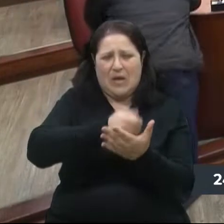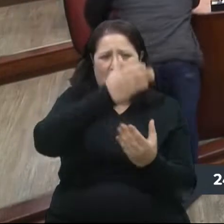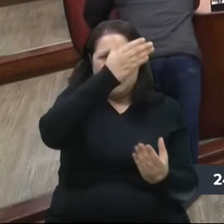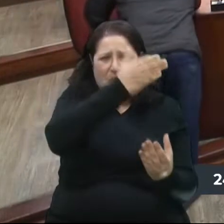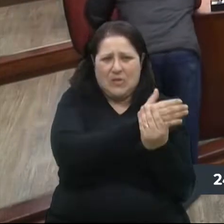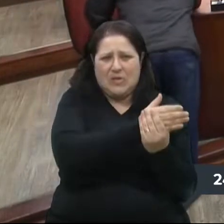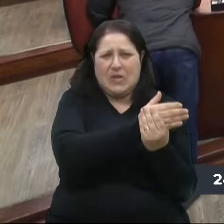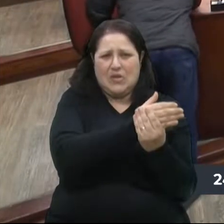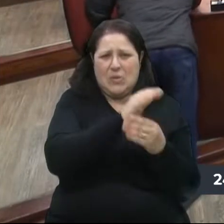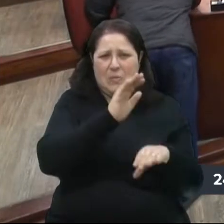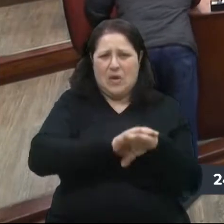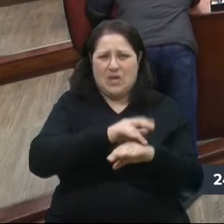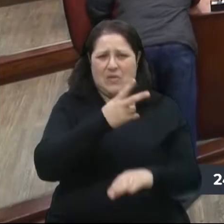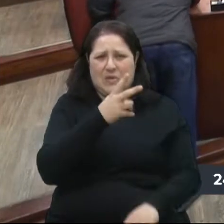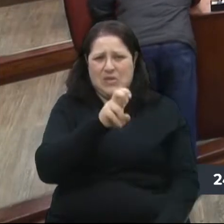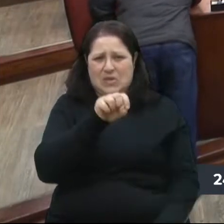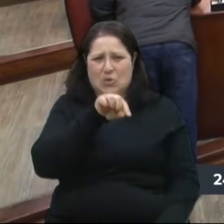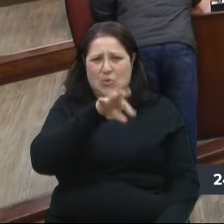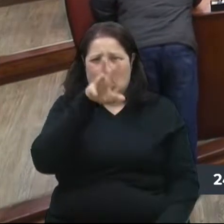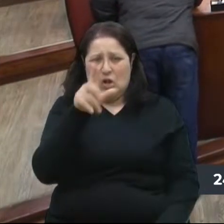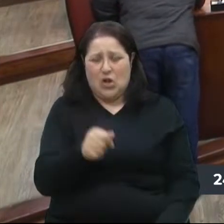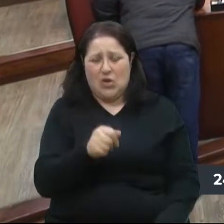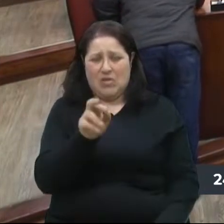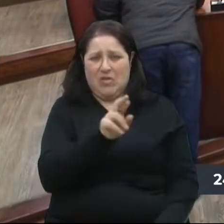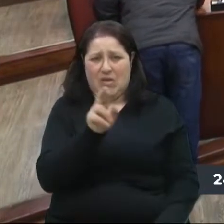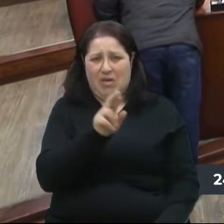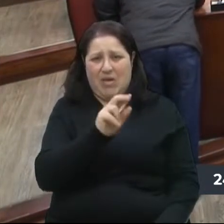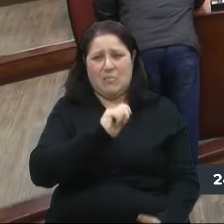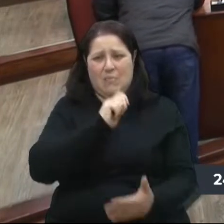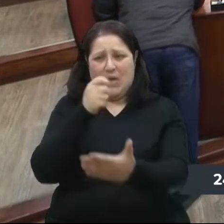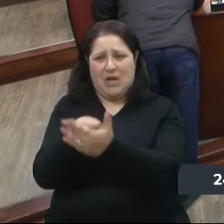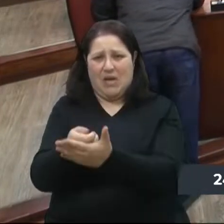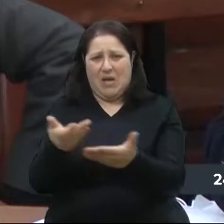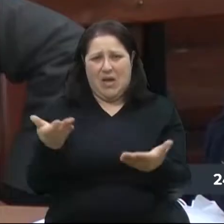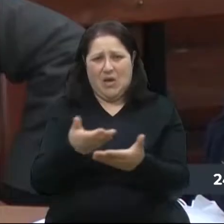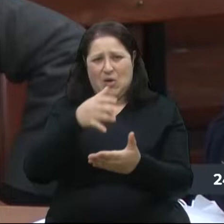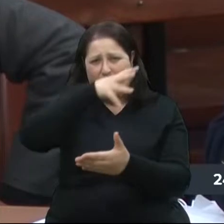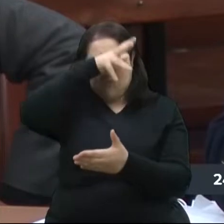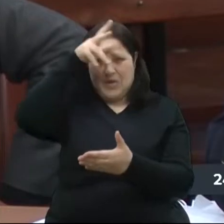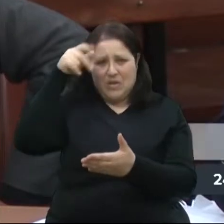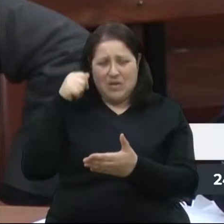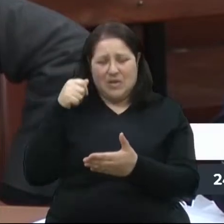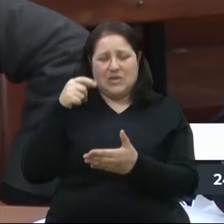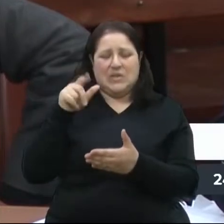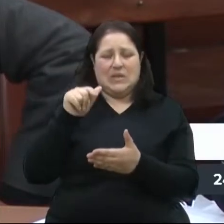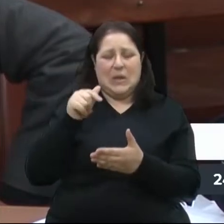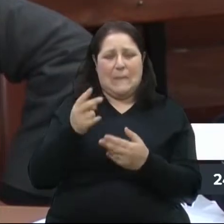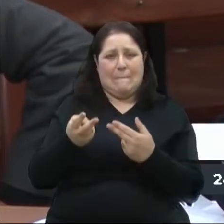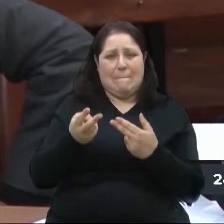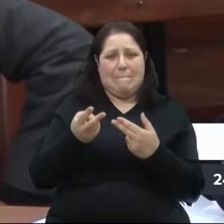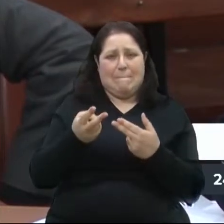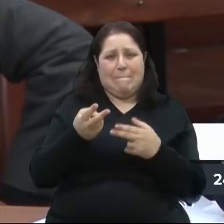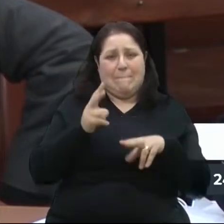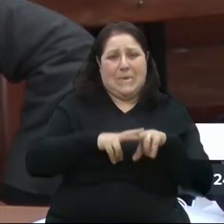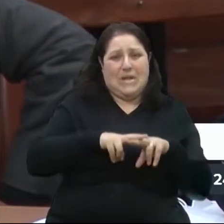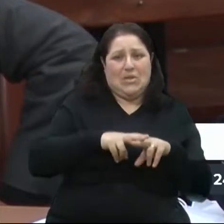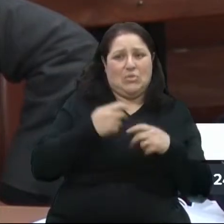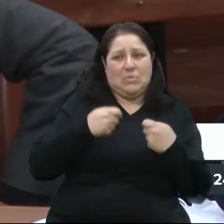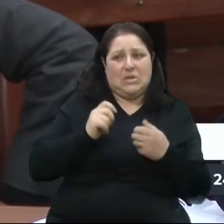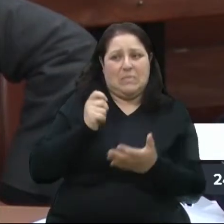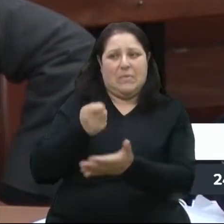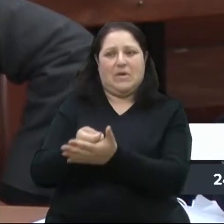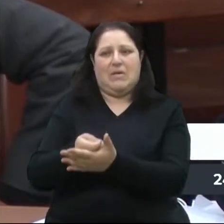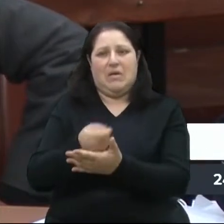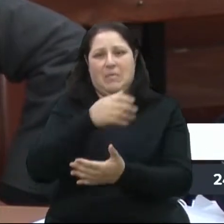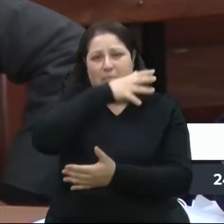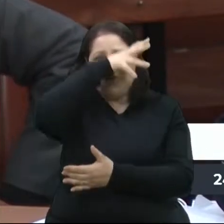judicializado e a Visate ganhou. E a Visate ganhou. E agora o prefeito fica refém desse valor, porque daí o dinheiro, nós não temos dinheiro, né? A prefeitura